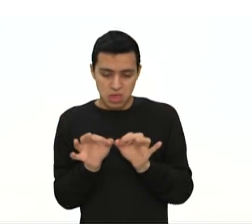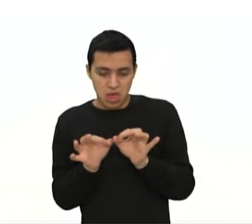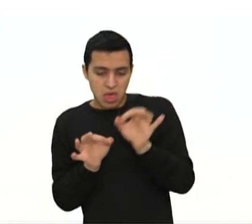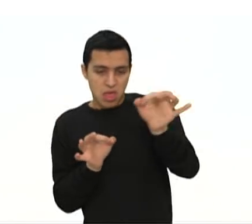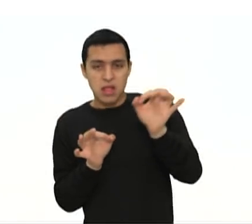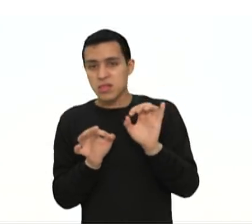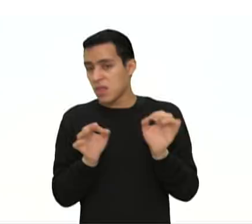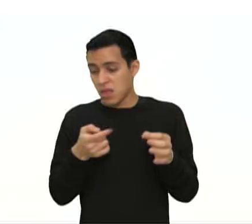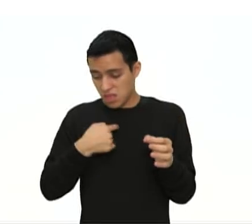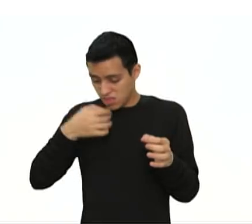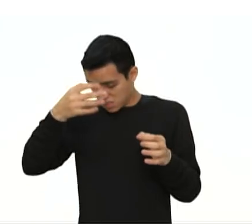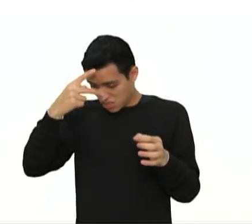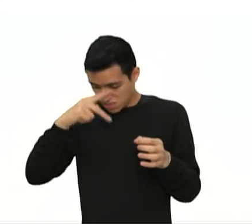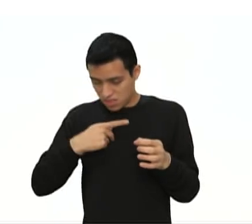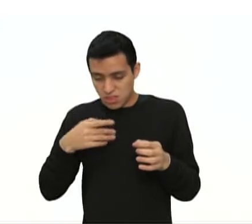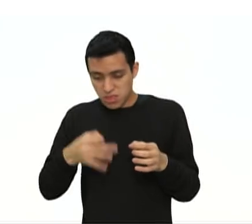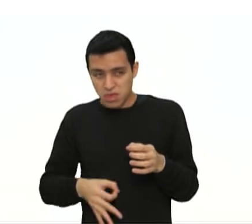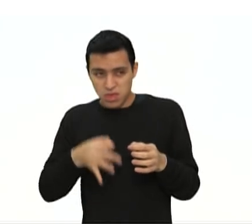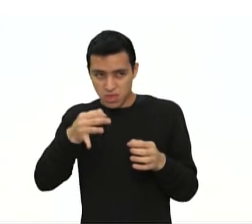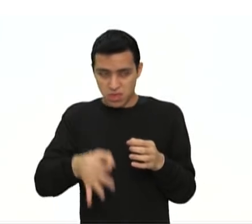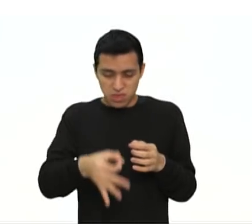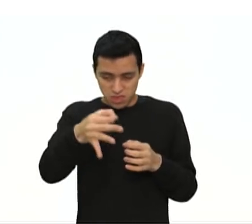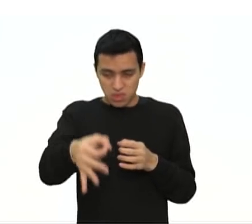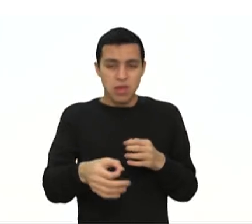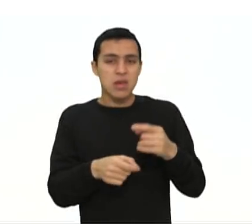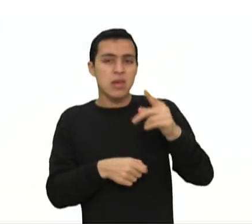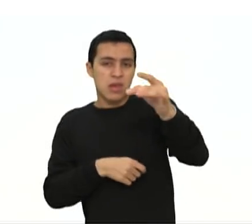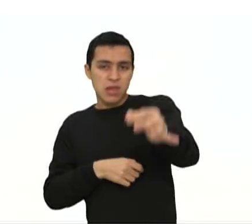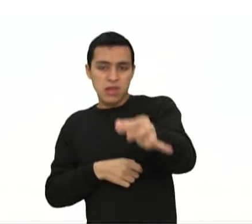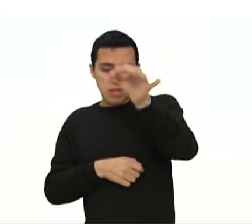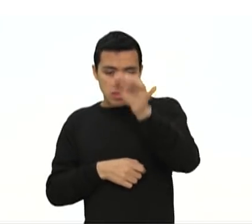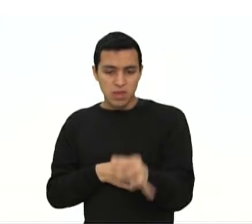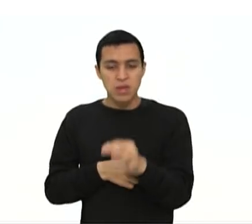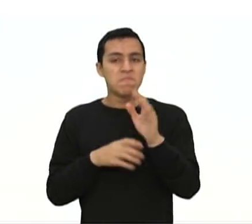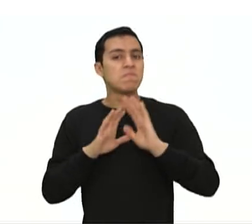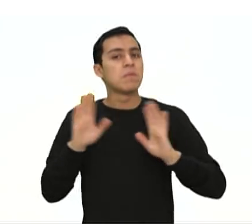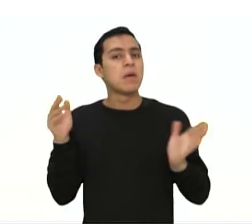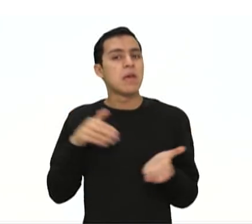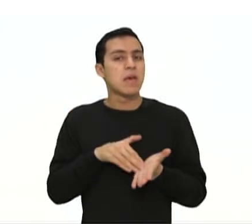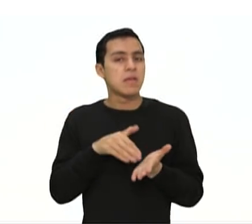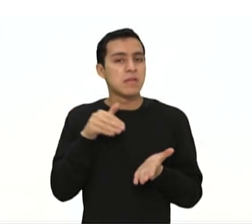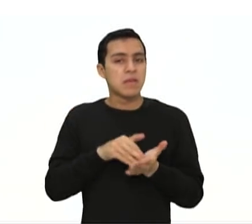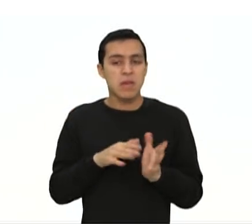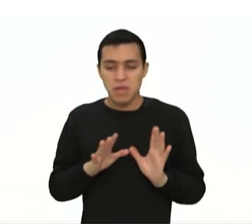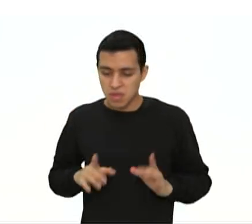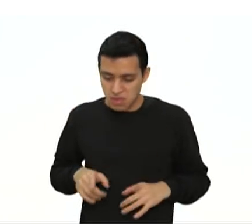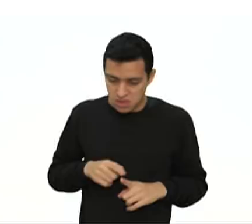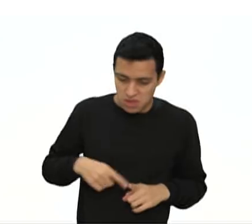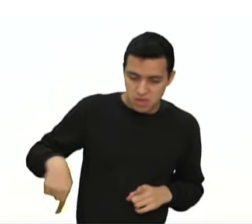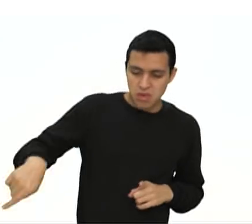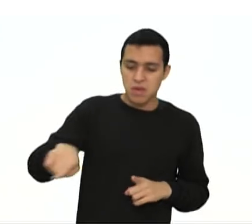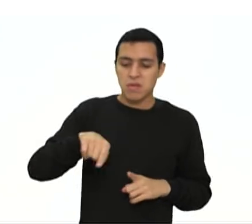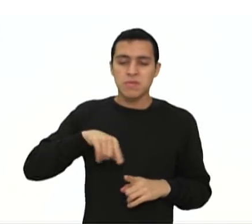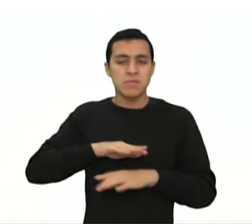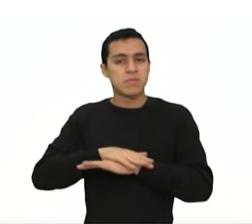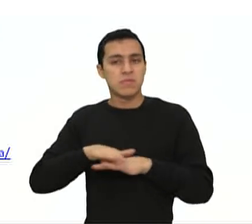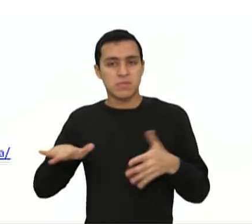só coloco no meu depósito. Então, eu vou colocando uma a uma, ele também uma a uma, até fazer todo o ciclo